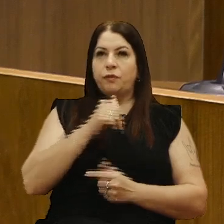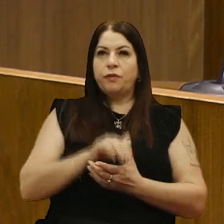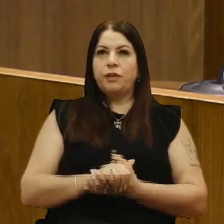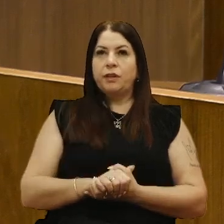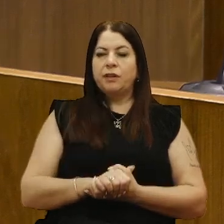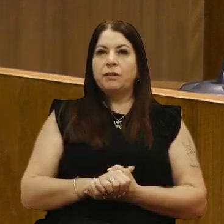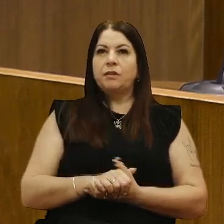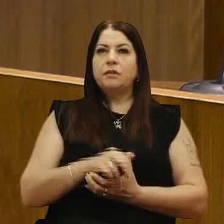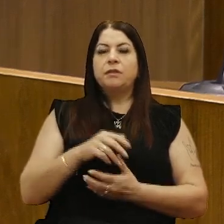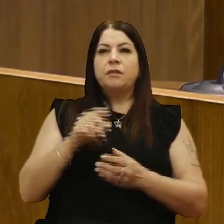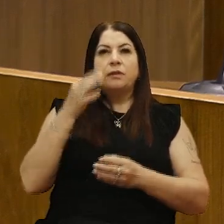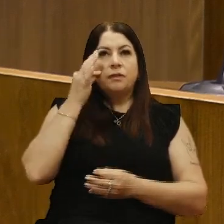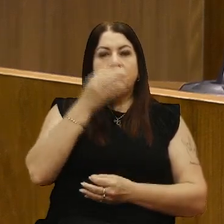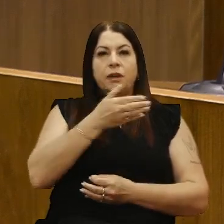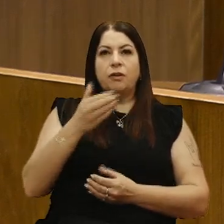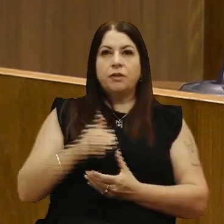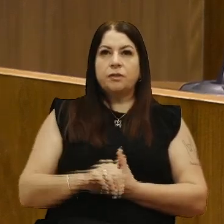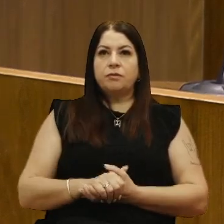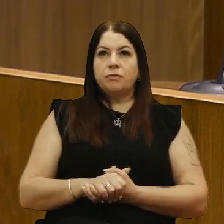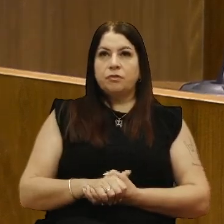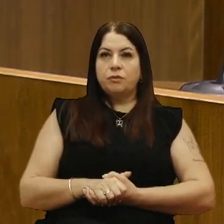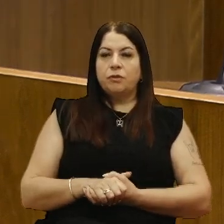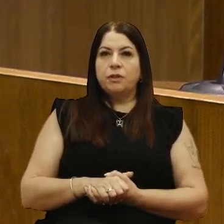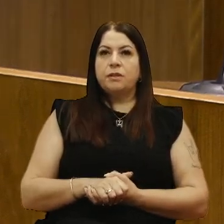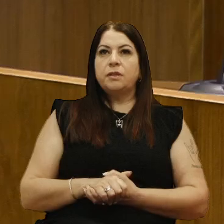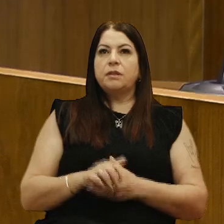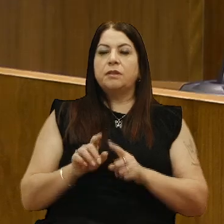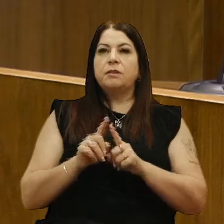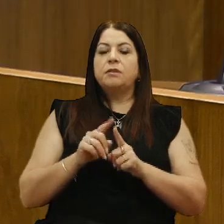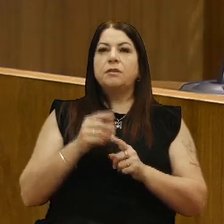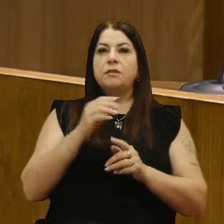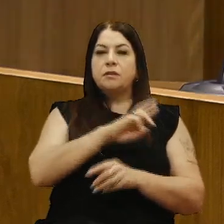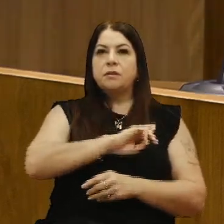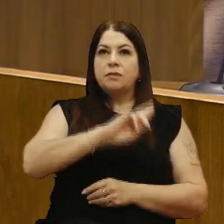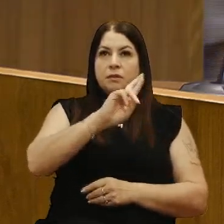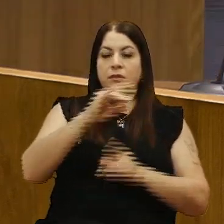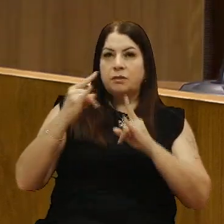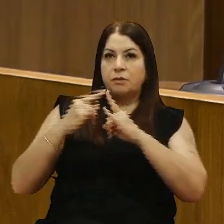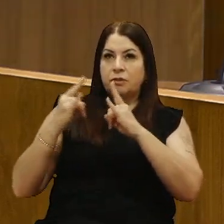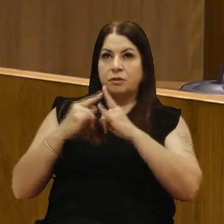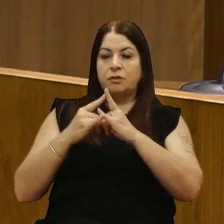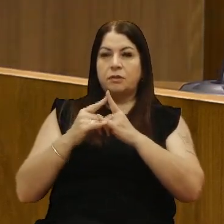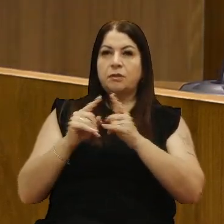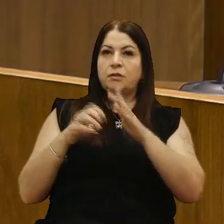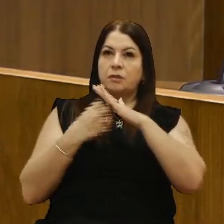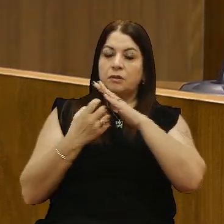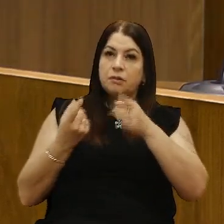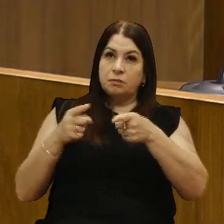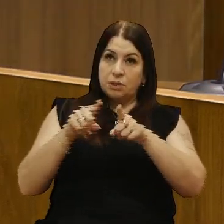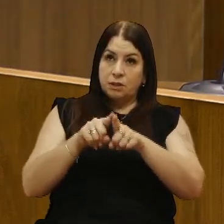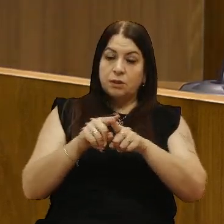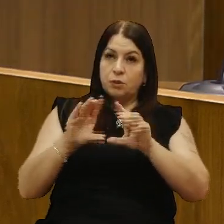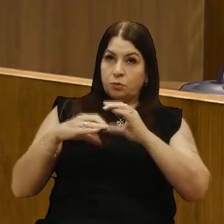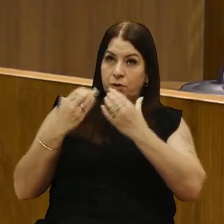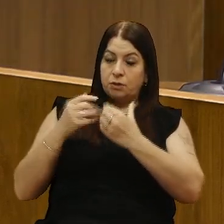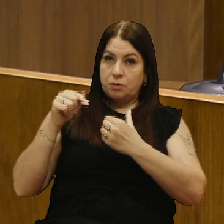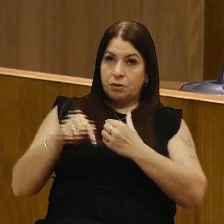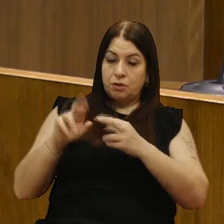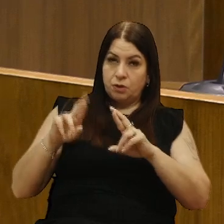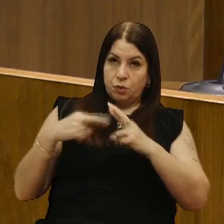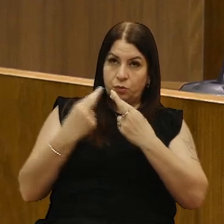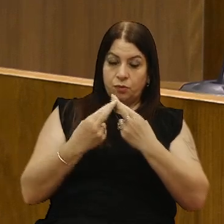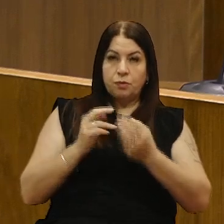autoridades presentes, representantes de entidades, empresas parceiras e comunidade aqui